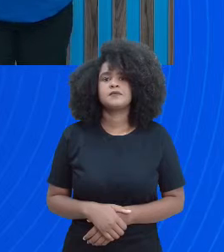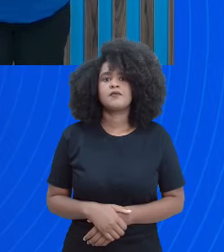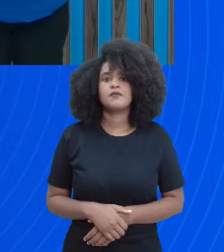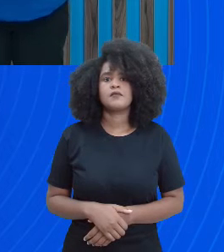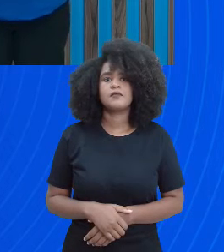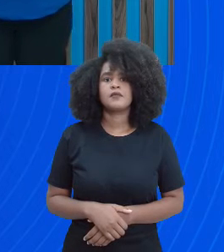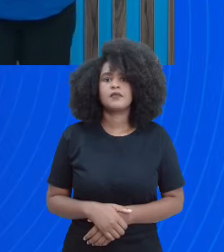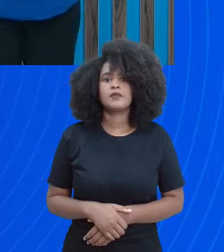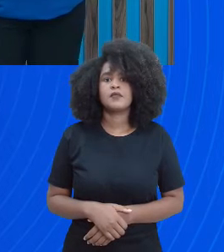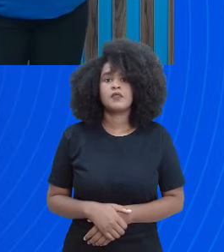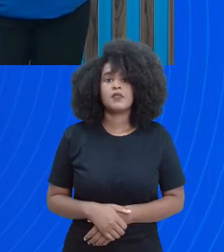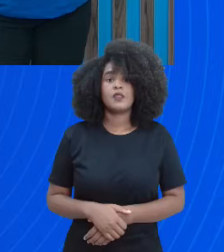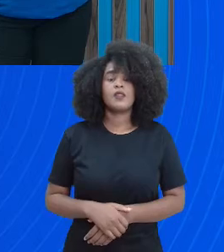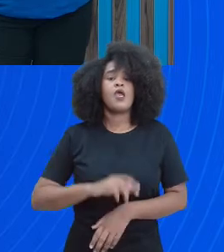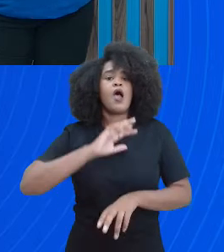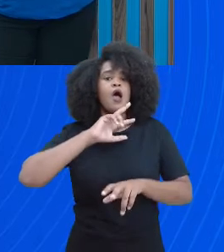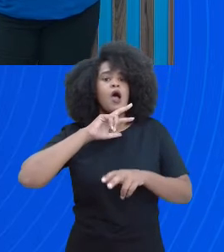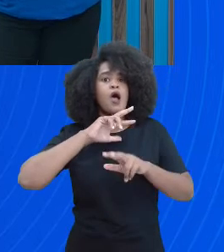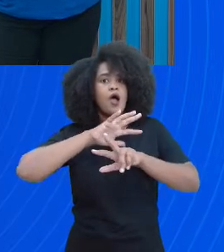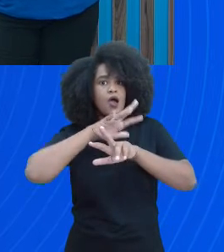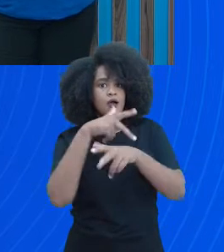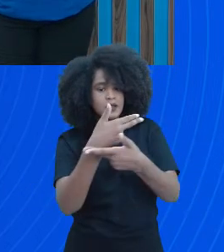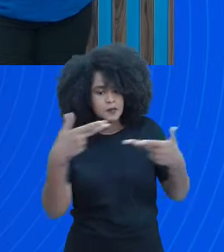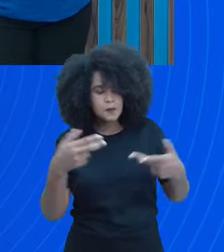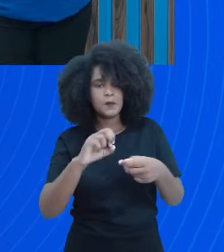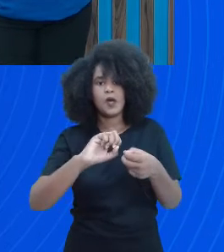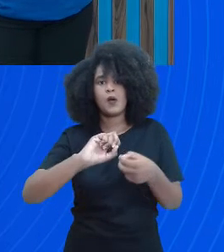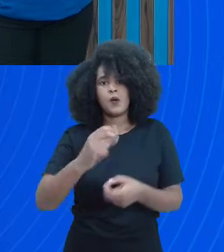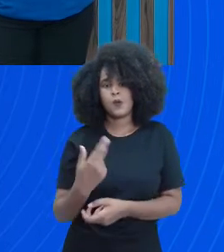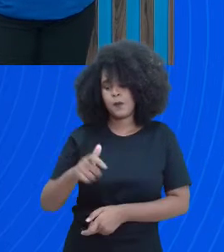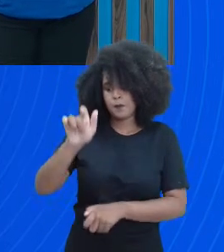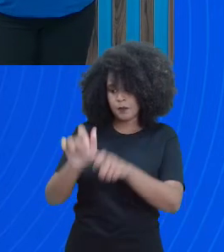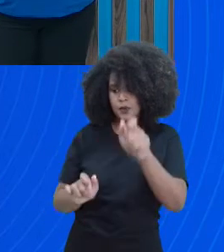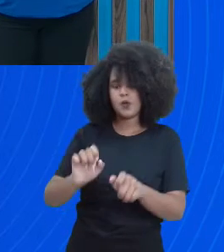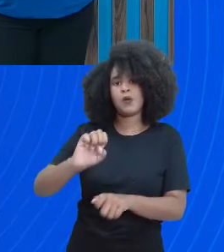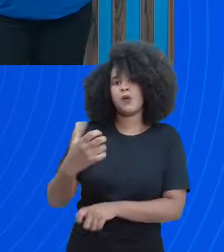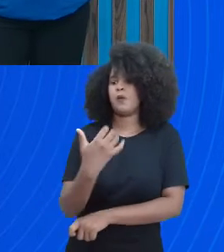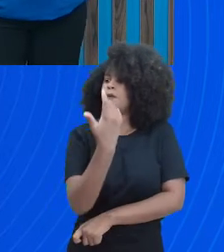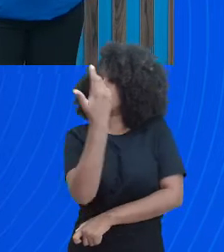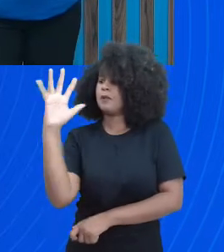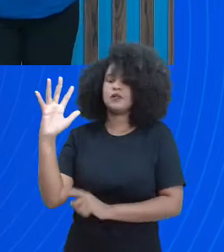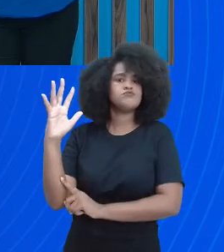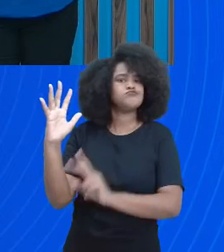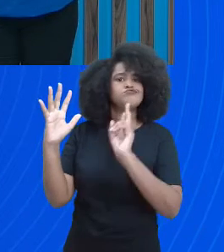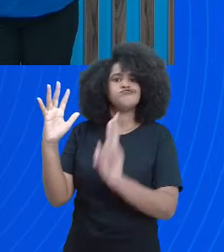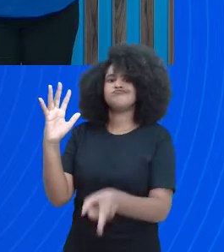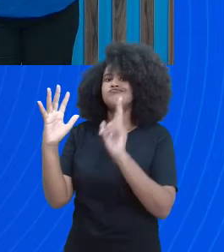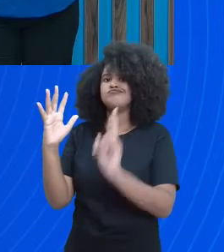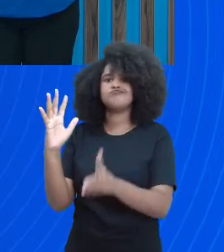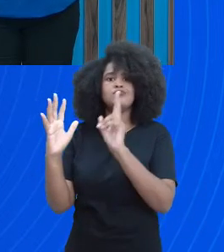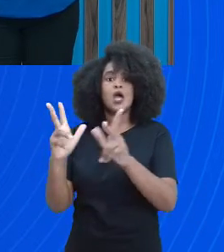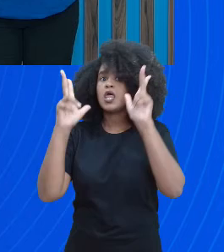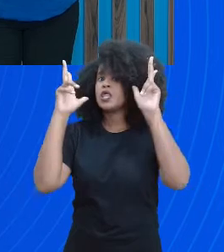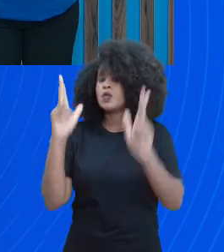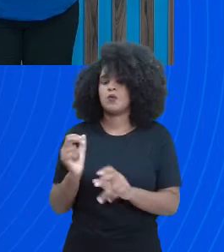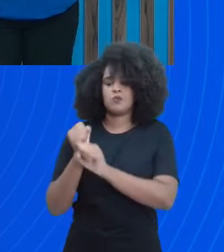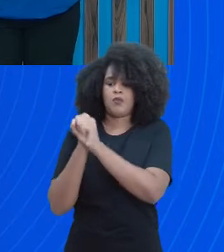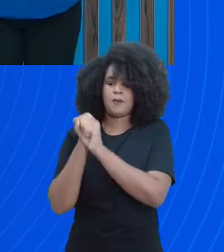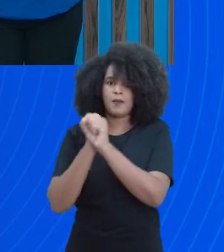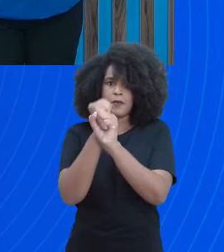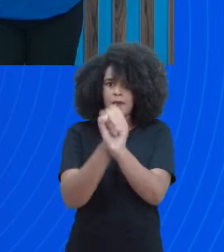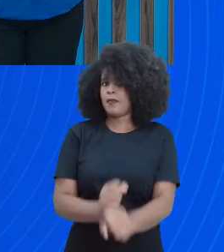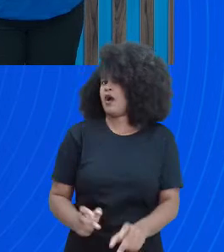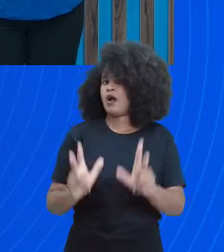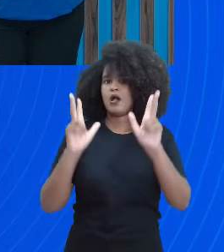eram imutáveis, ou seja, as espécies não mudavam, né? Elas continuavam ao longo dos anos da